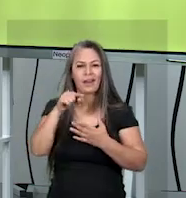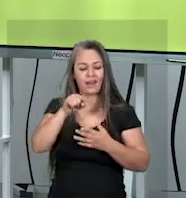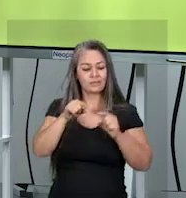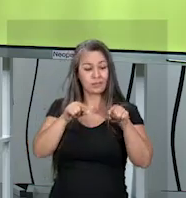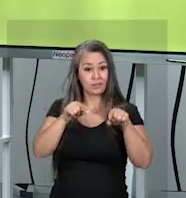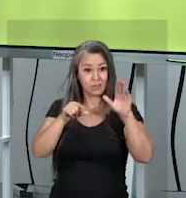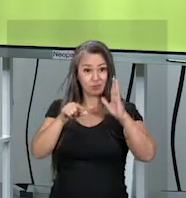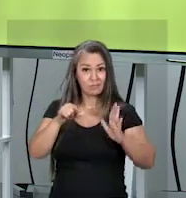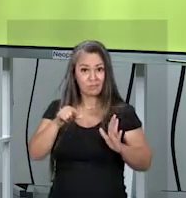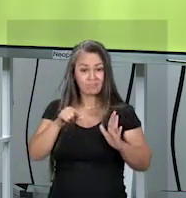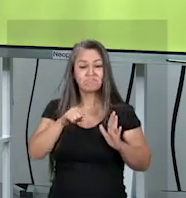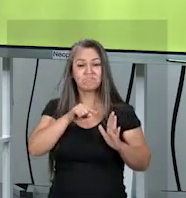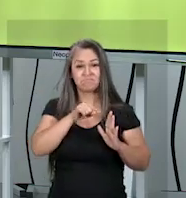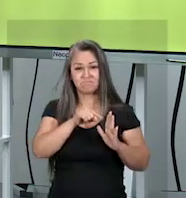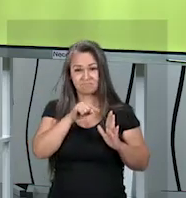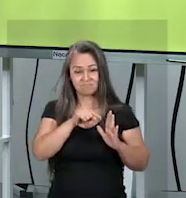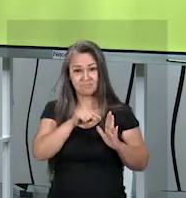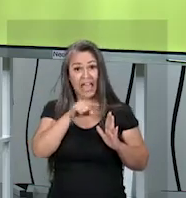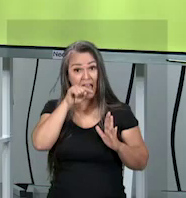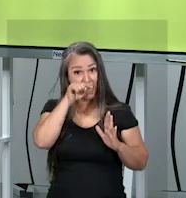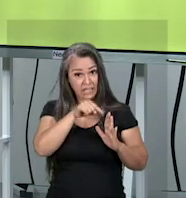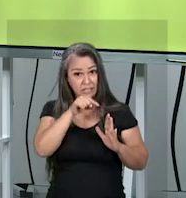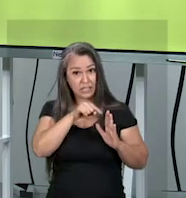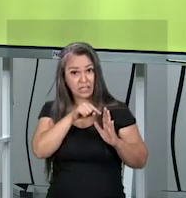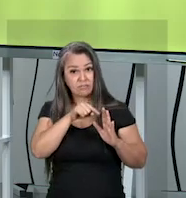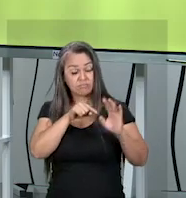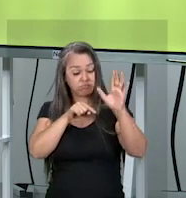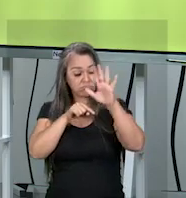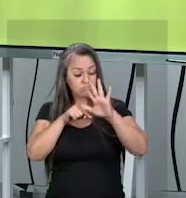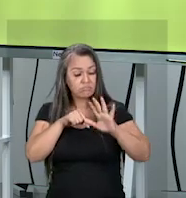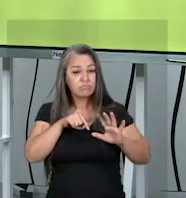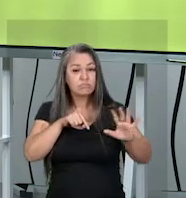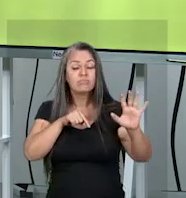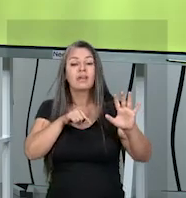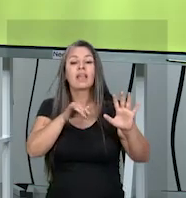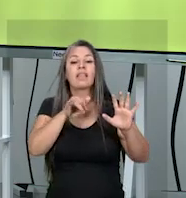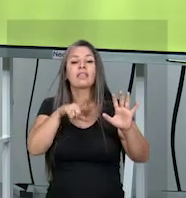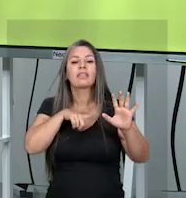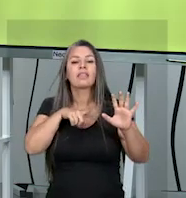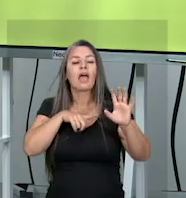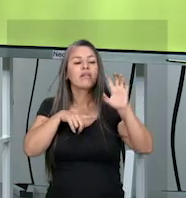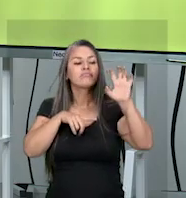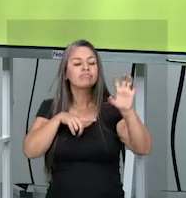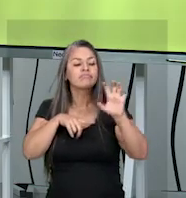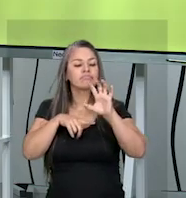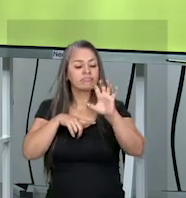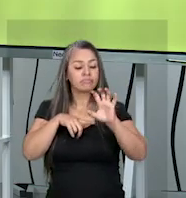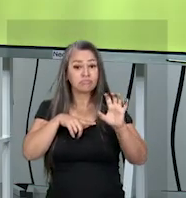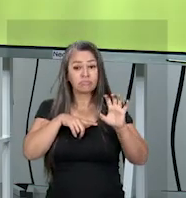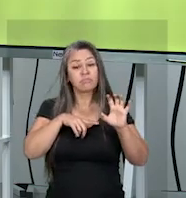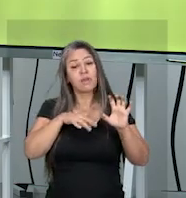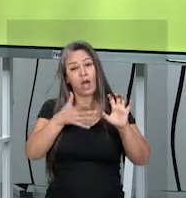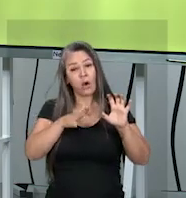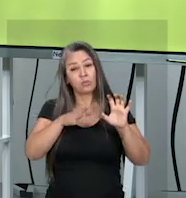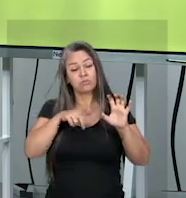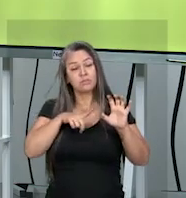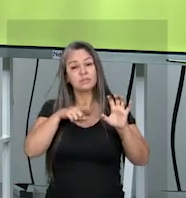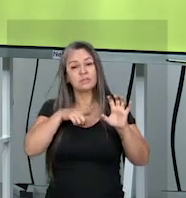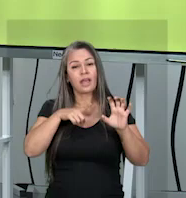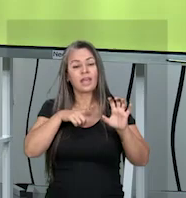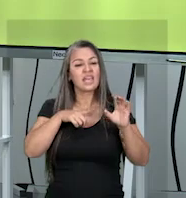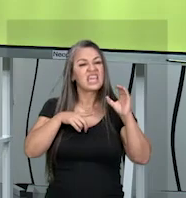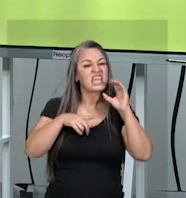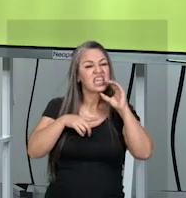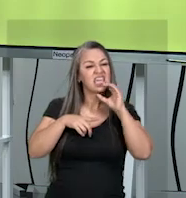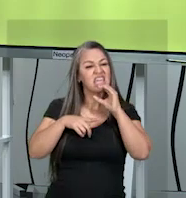gente tem regiões do Brasil onde você tem temperaturas elevadas ao longo do ano inteiro,